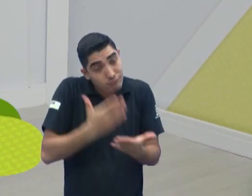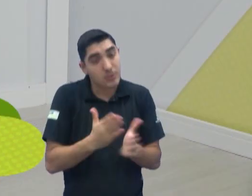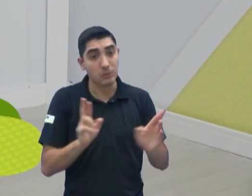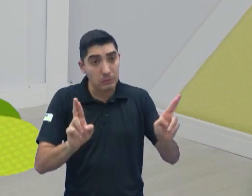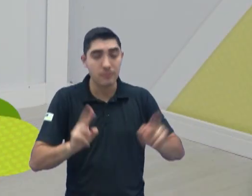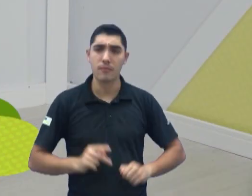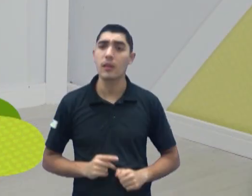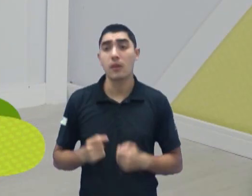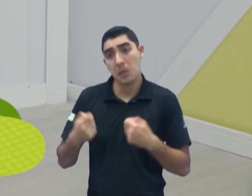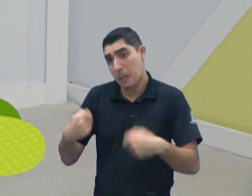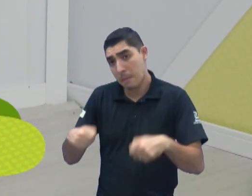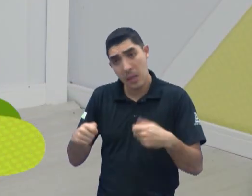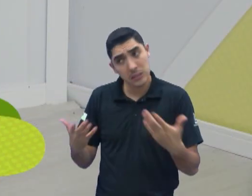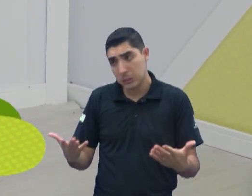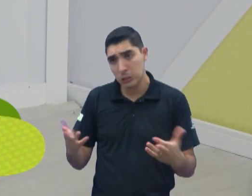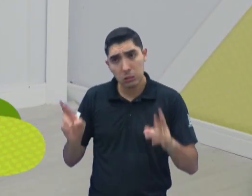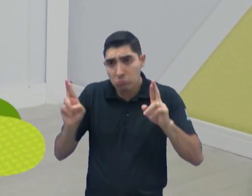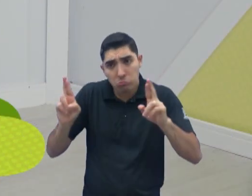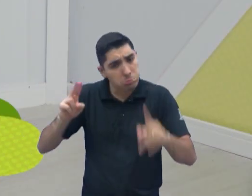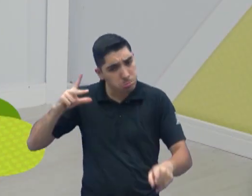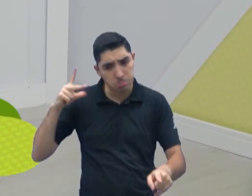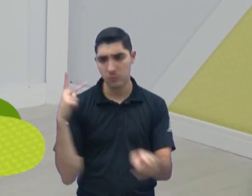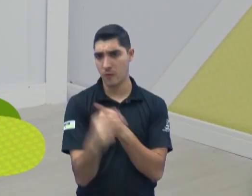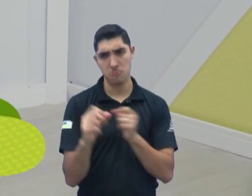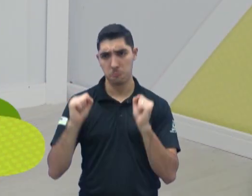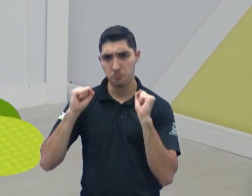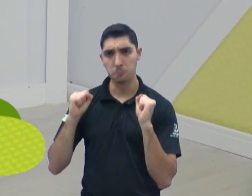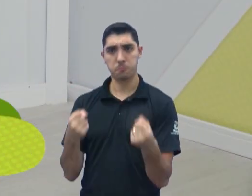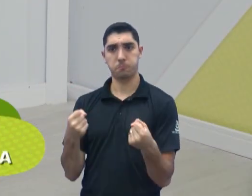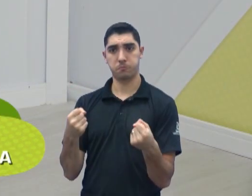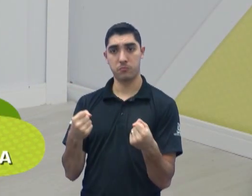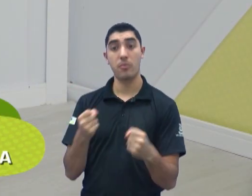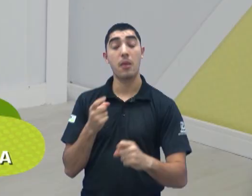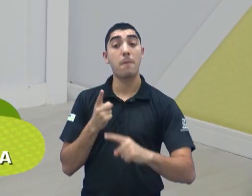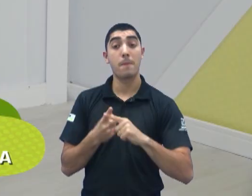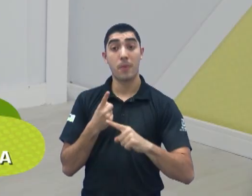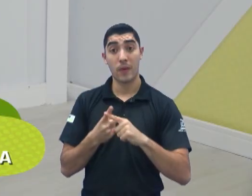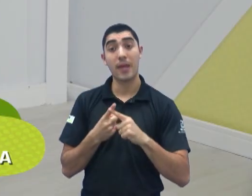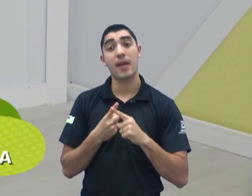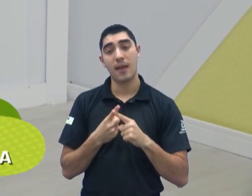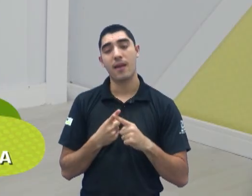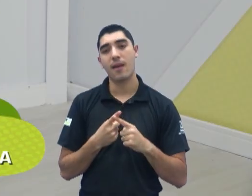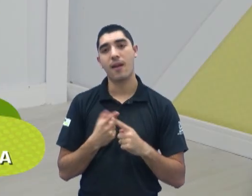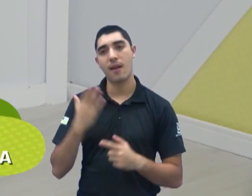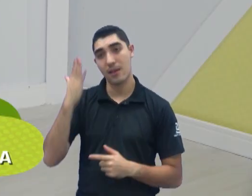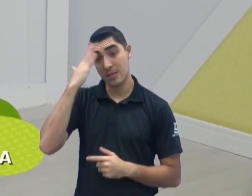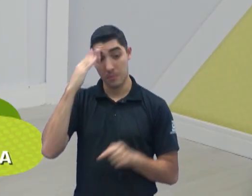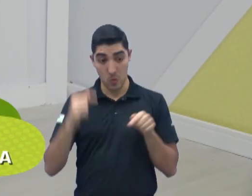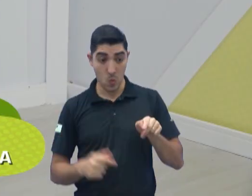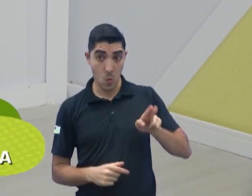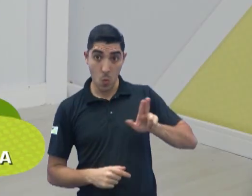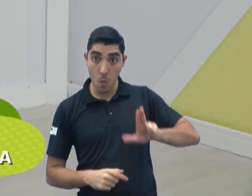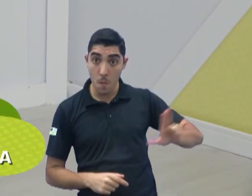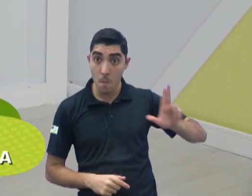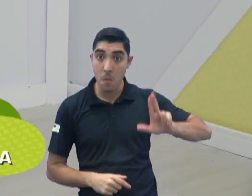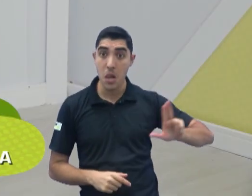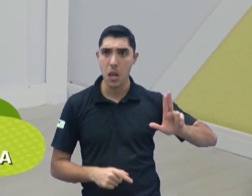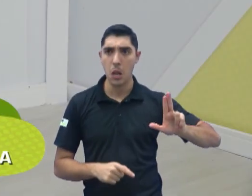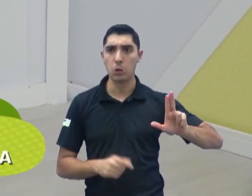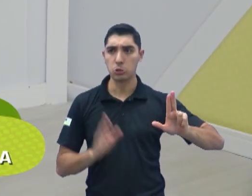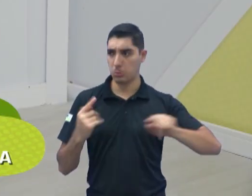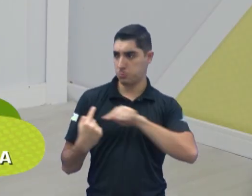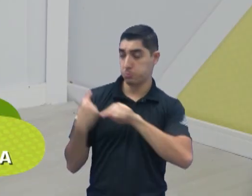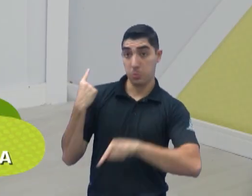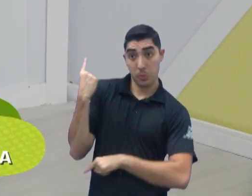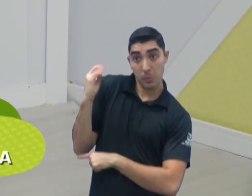para ser quebrados. Não que seja um tabu, né, São José e Praia, mas enfim, devido às circunstâncias, né, da campanha que fez no primeiro turno e agora, o São